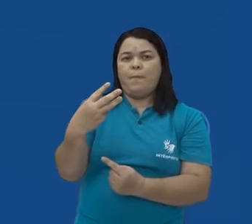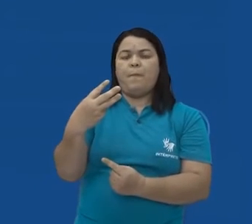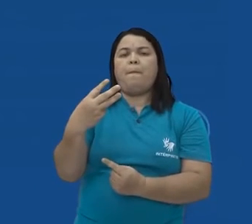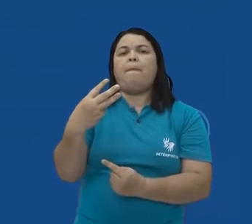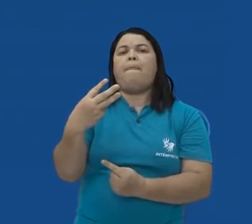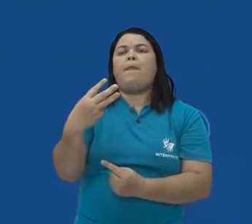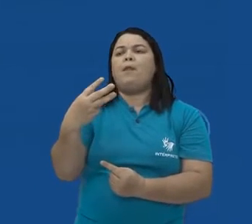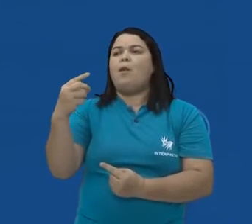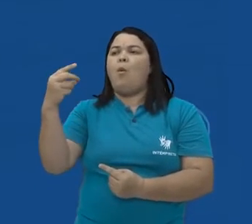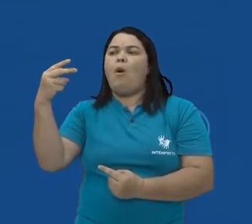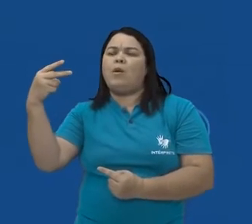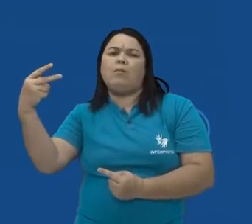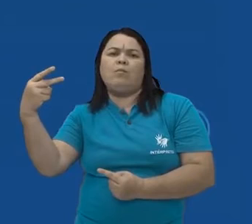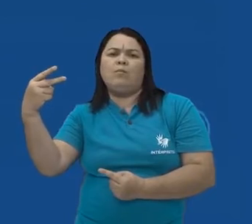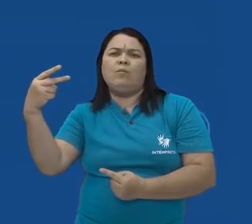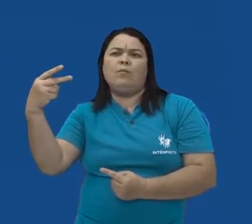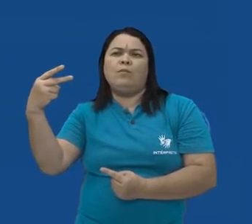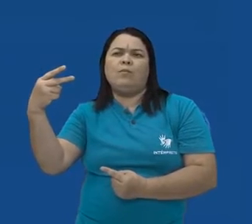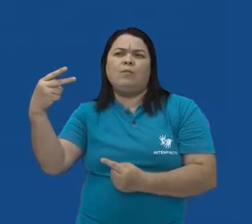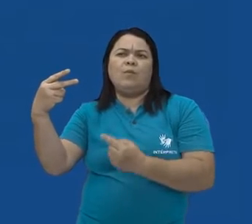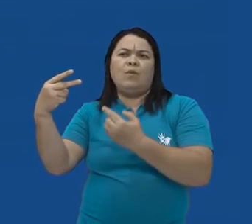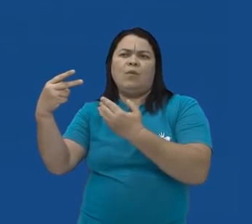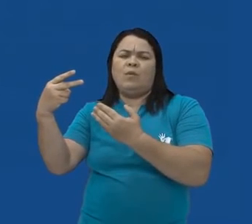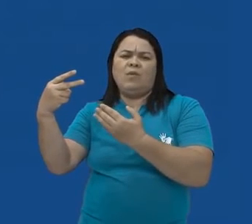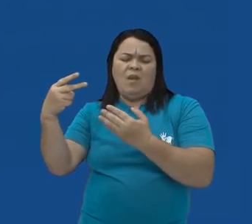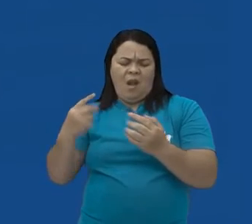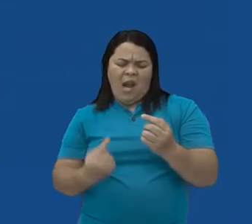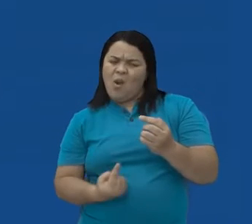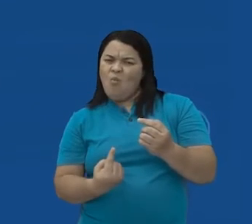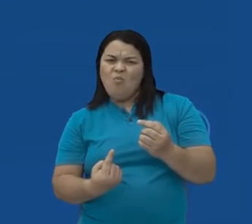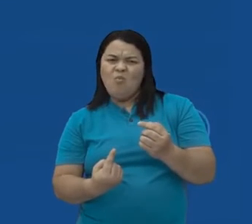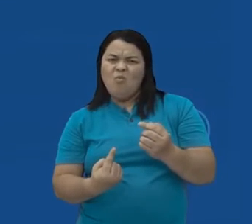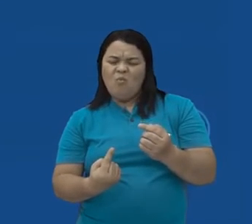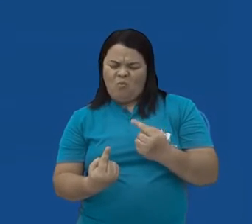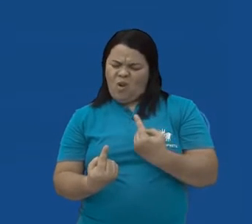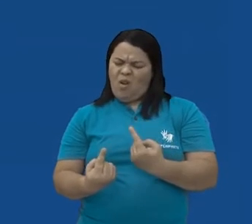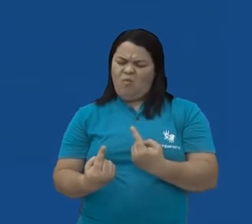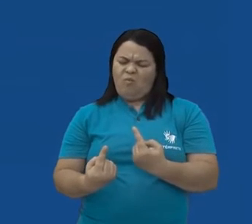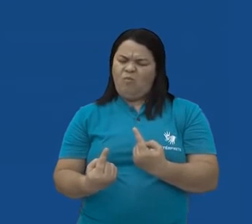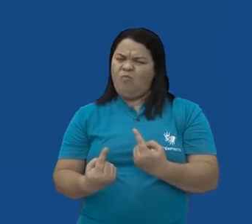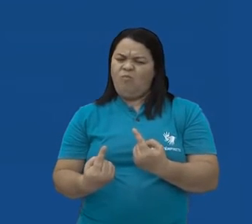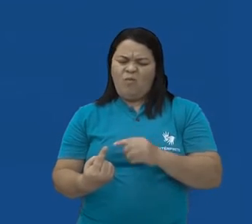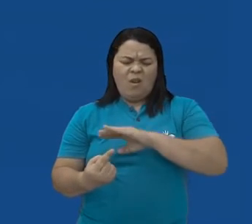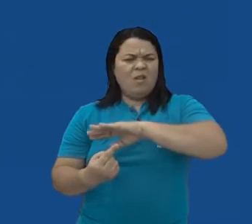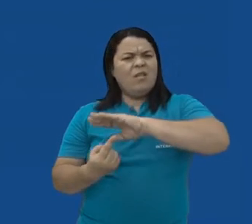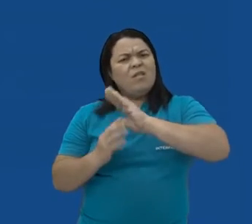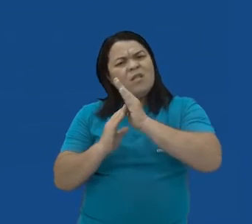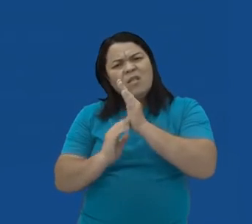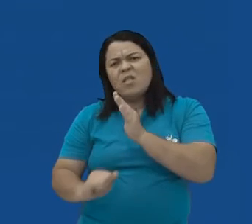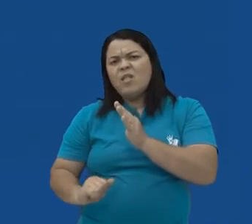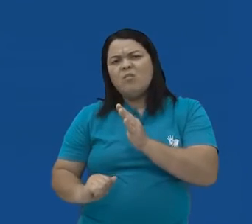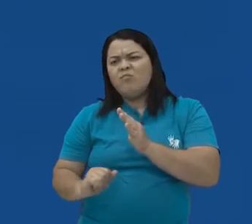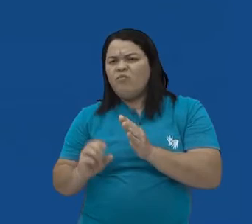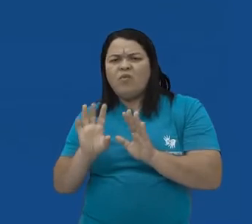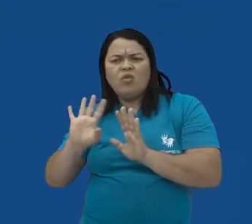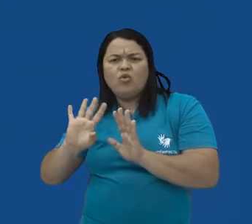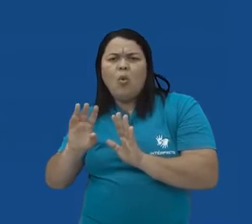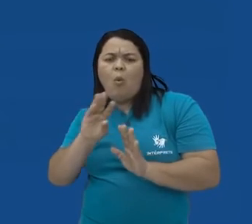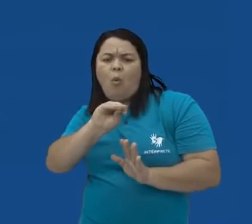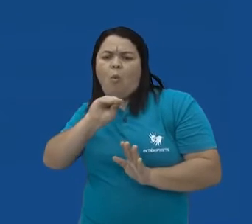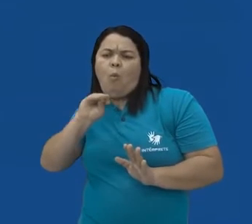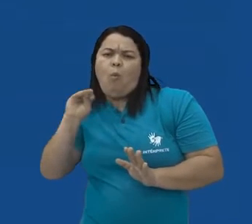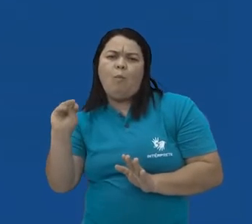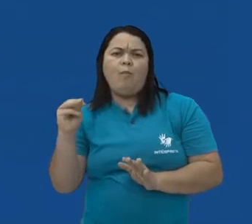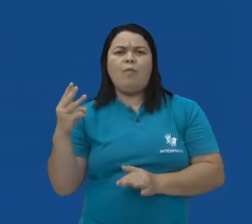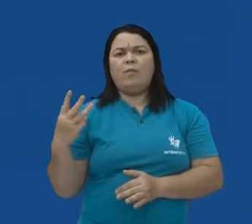denominador, nós podemos deixá-lo de escrever. Então, aqui no caso, ficará então igual a 3, tá? Somente o